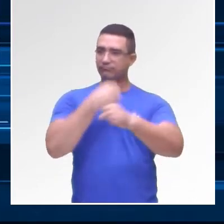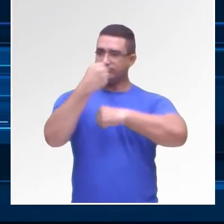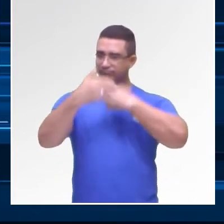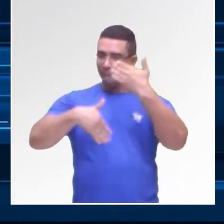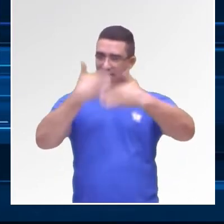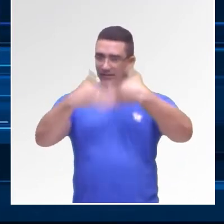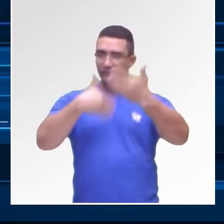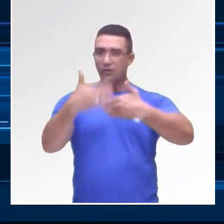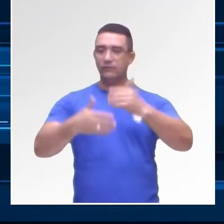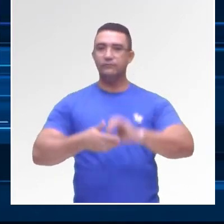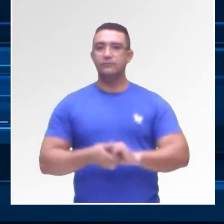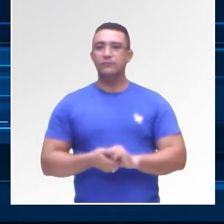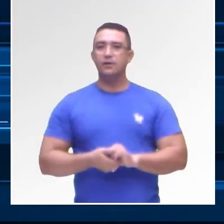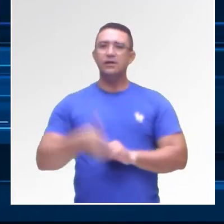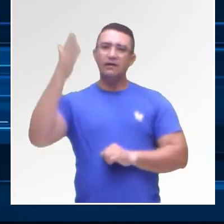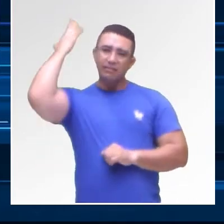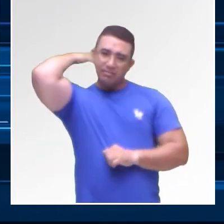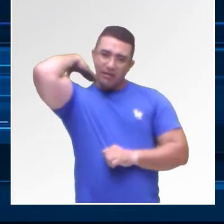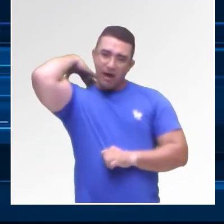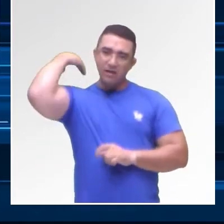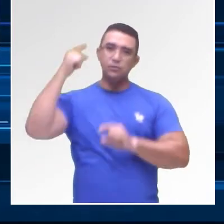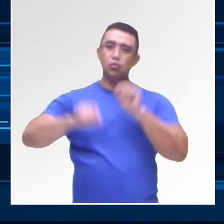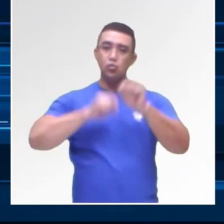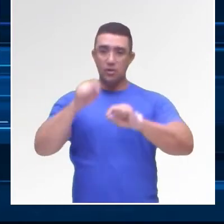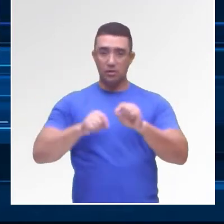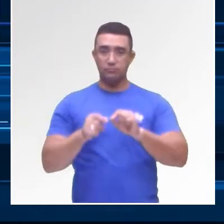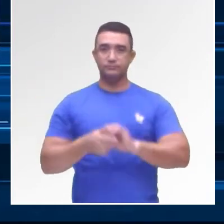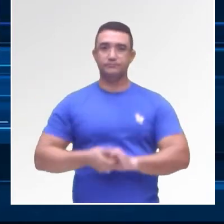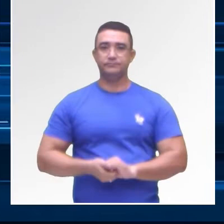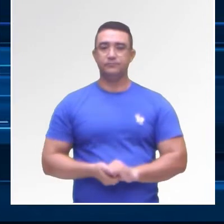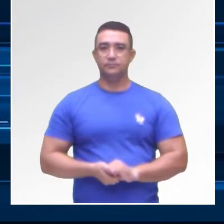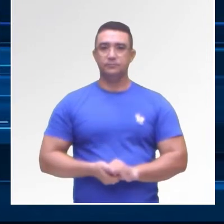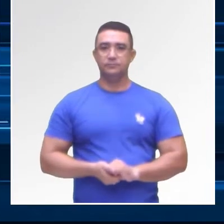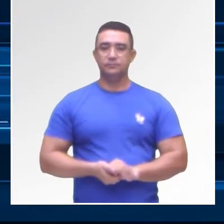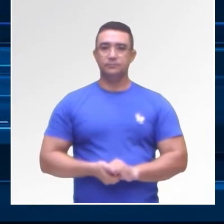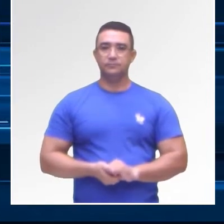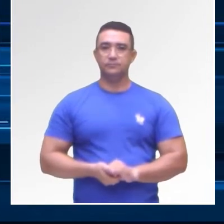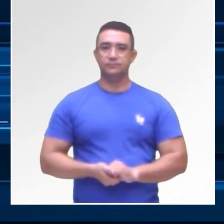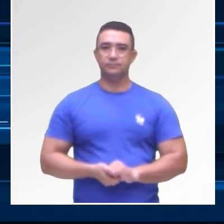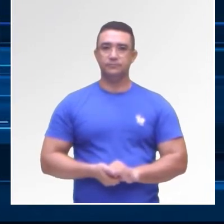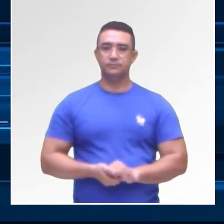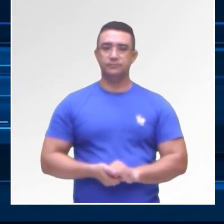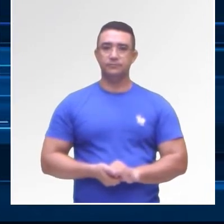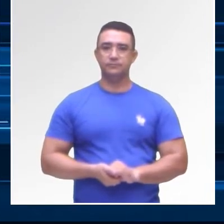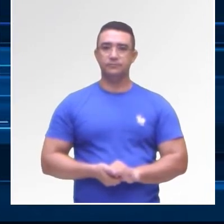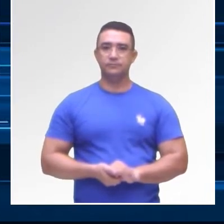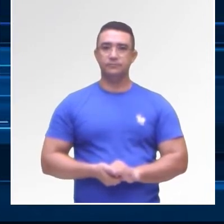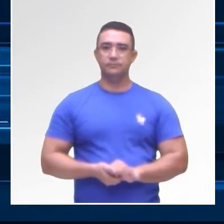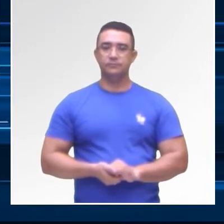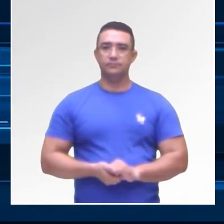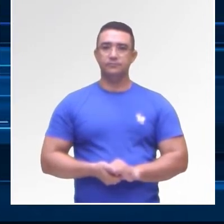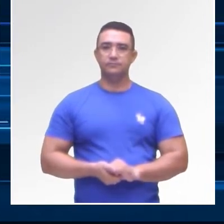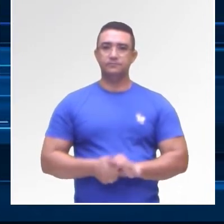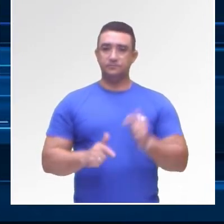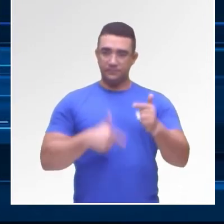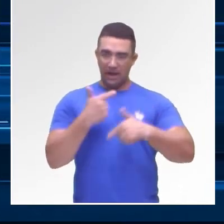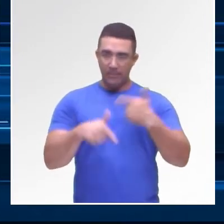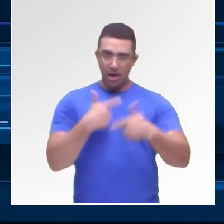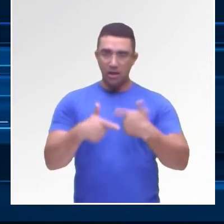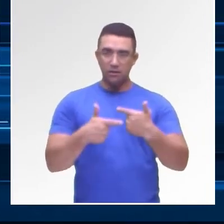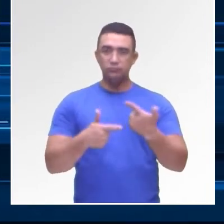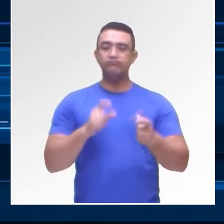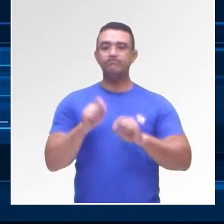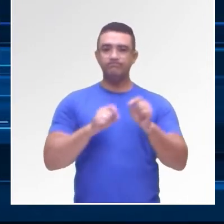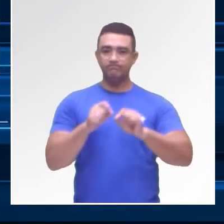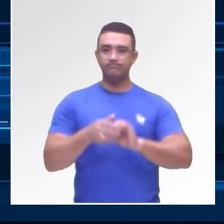na parte de trás, na parte posterior do nosso corpo, quais são os músculos trabalhados? Nós temos aí o trapézio,